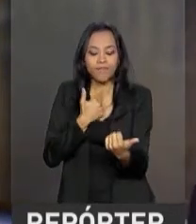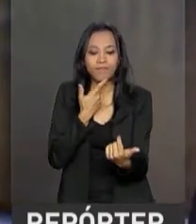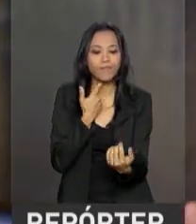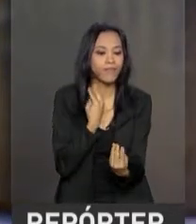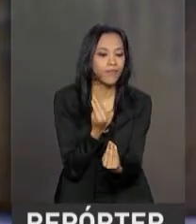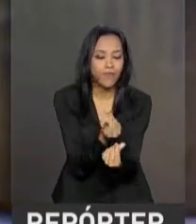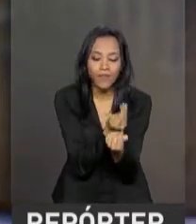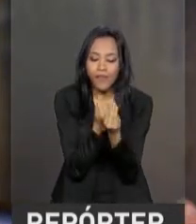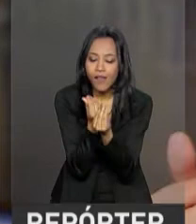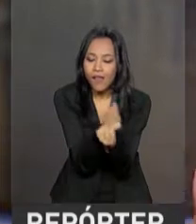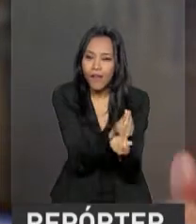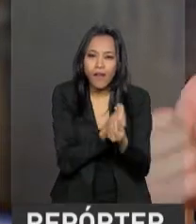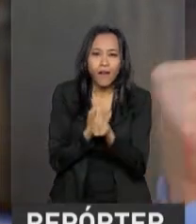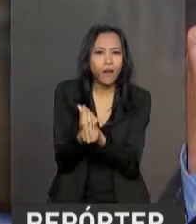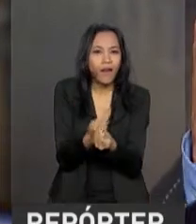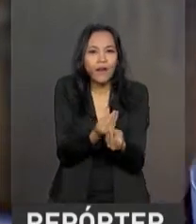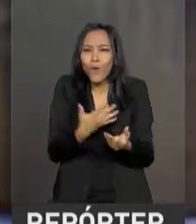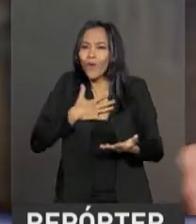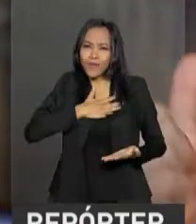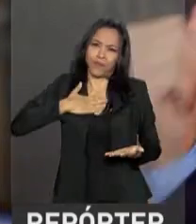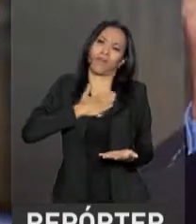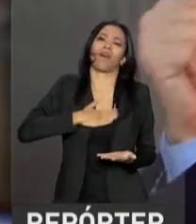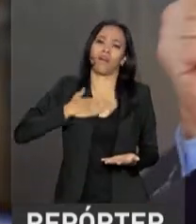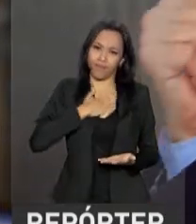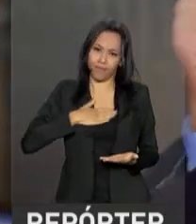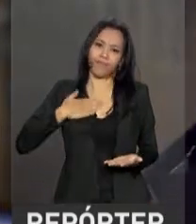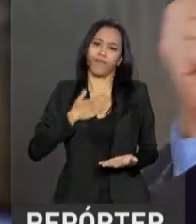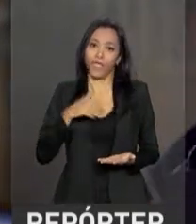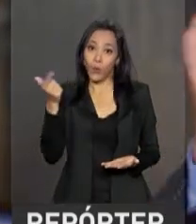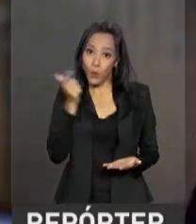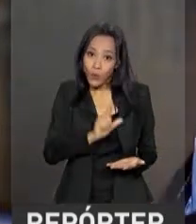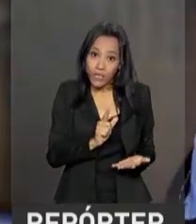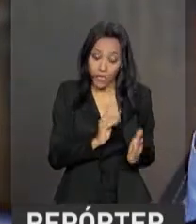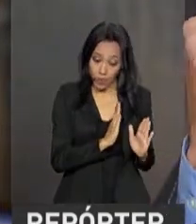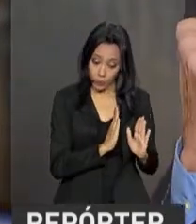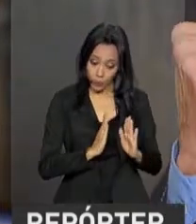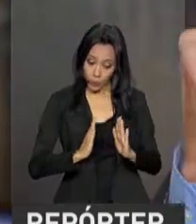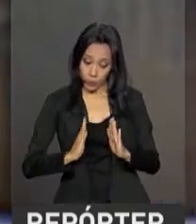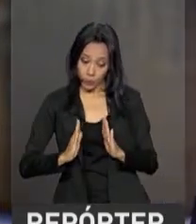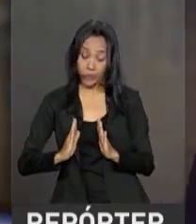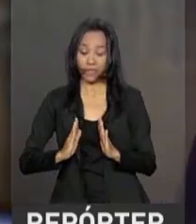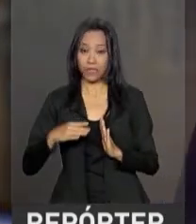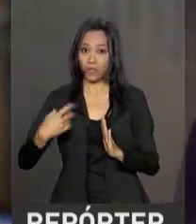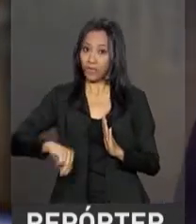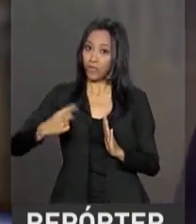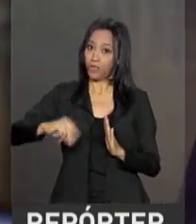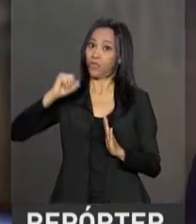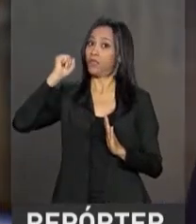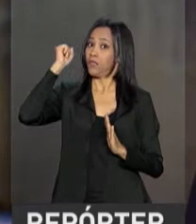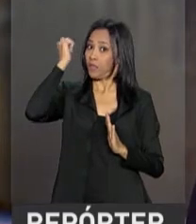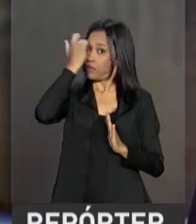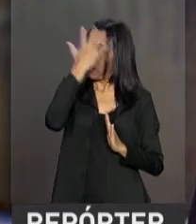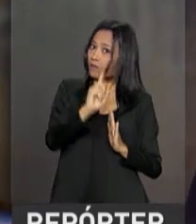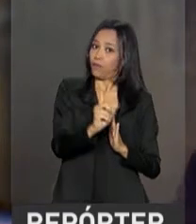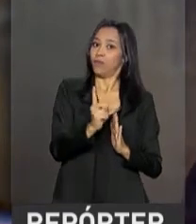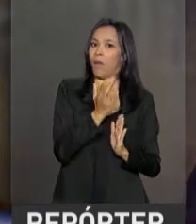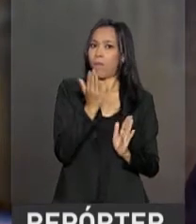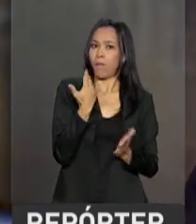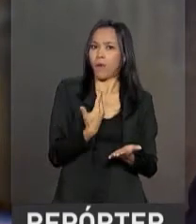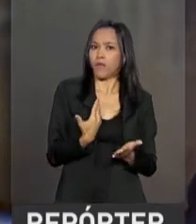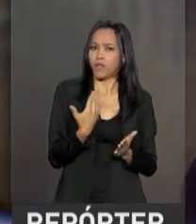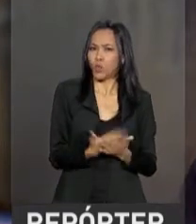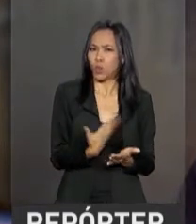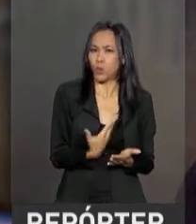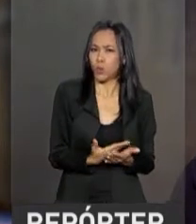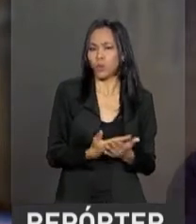um diplomata que consegue passar pelo concurso duríssimo do Itamaraty, não é? Que